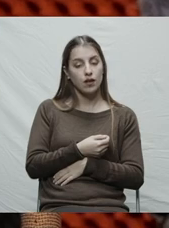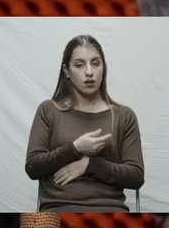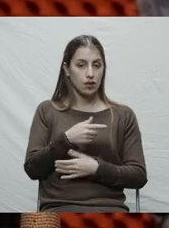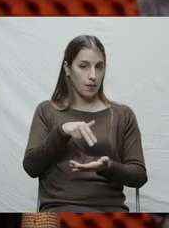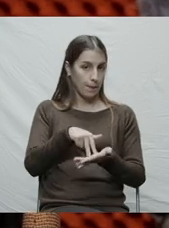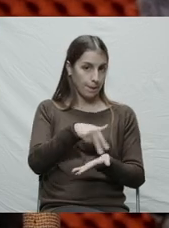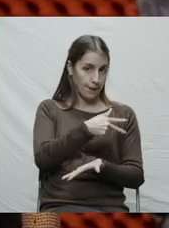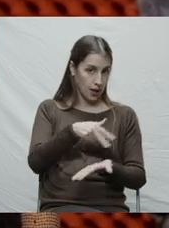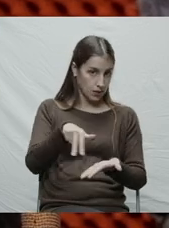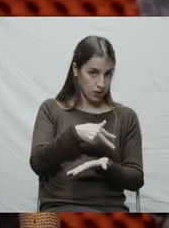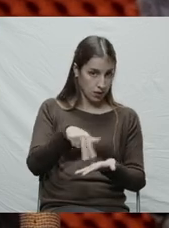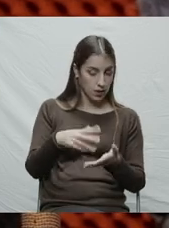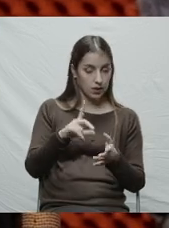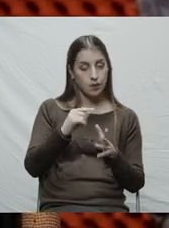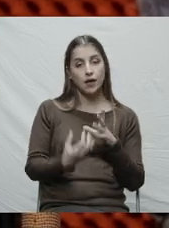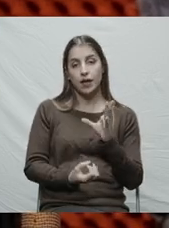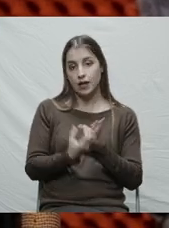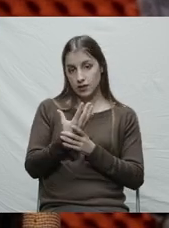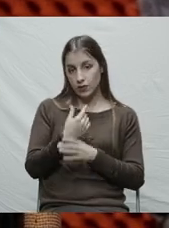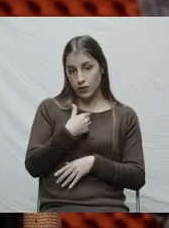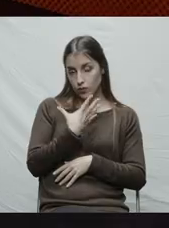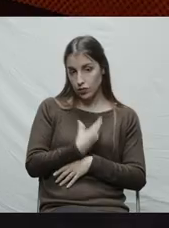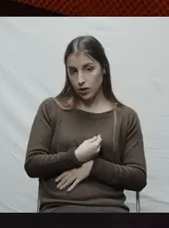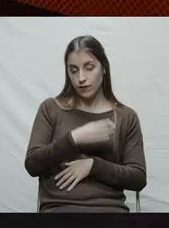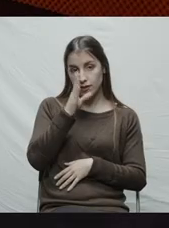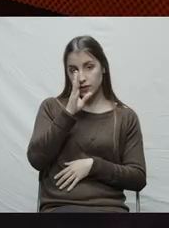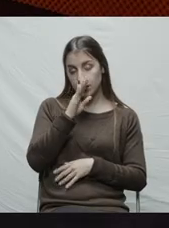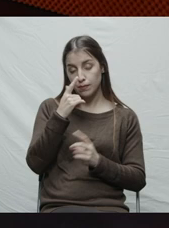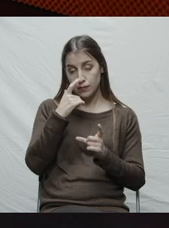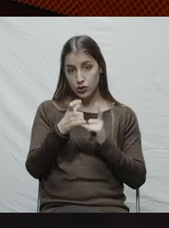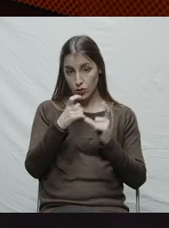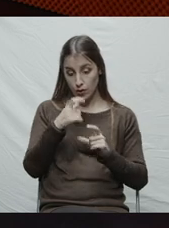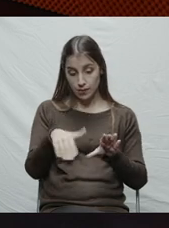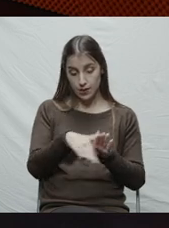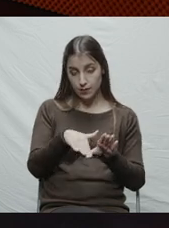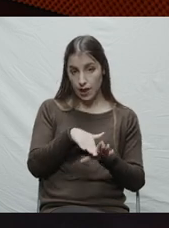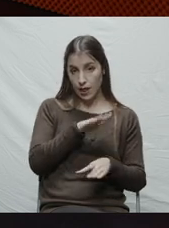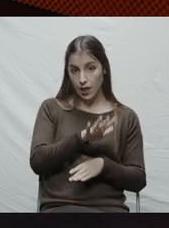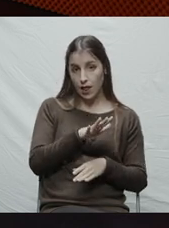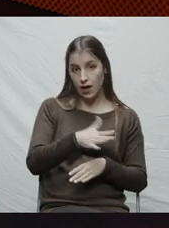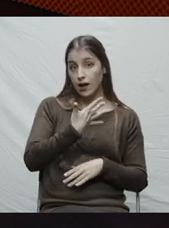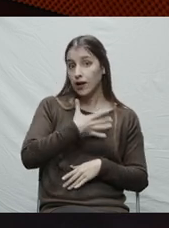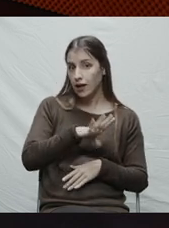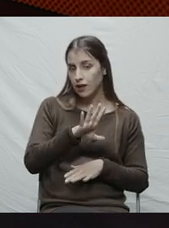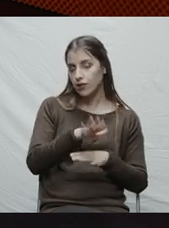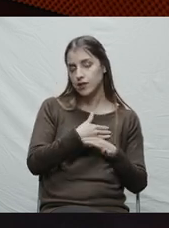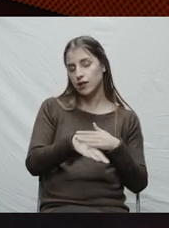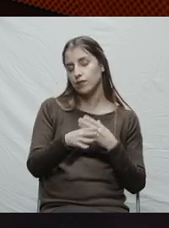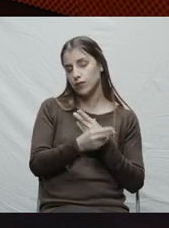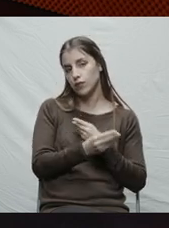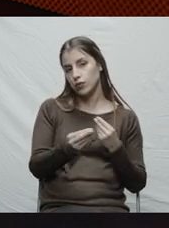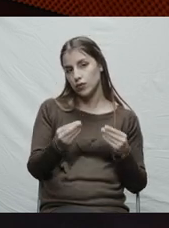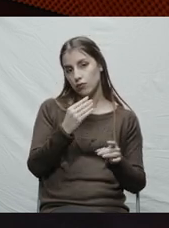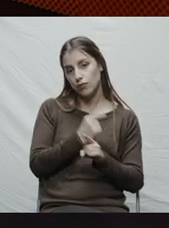uma peça e uma criação, naquela altura, se a pessoa que a fosse fazer ou as pessoas que a fossem fazer a quisessem fazer muito